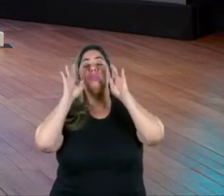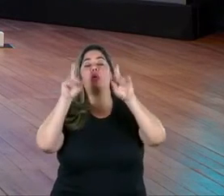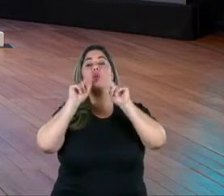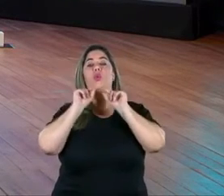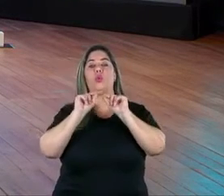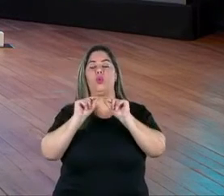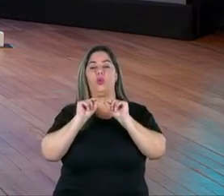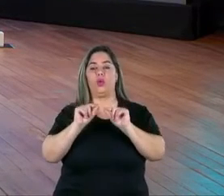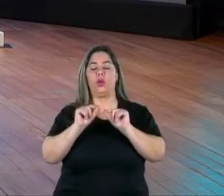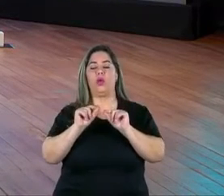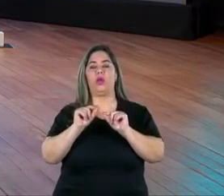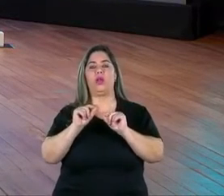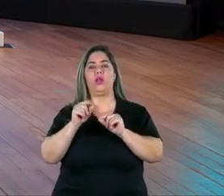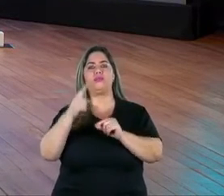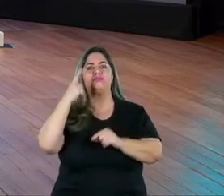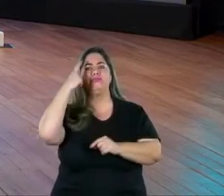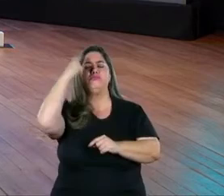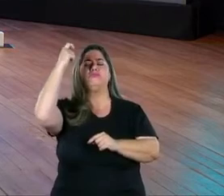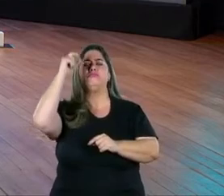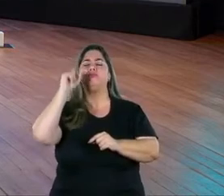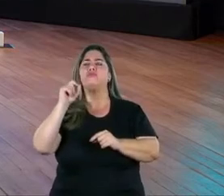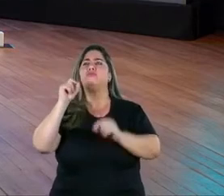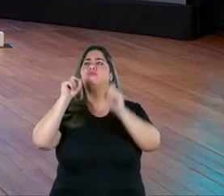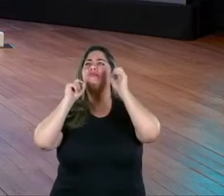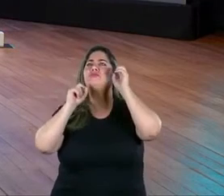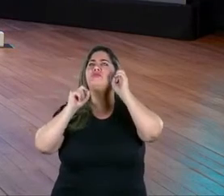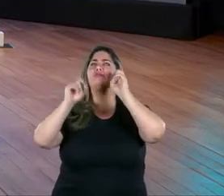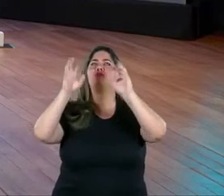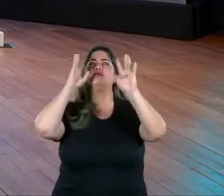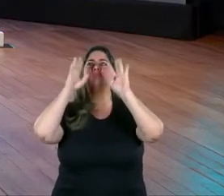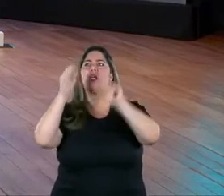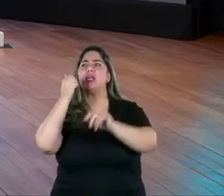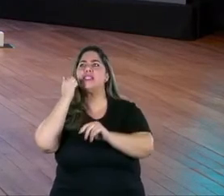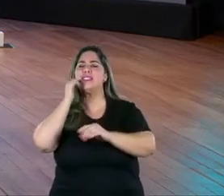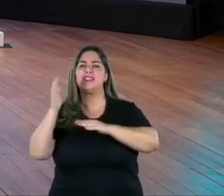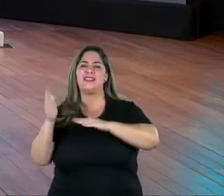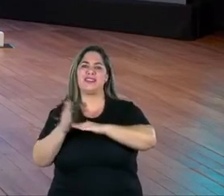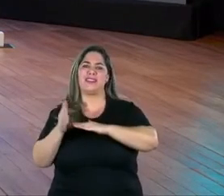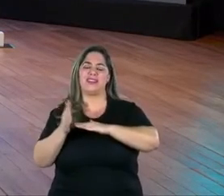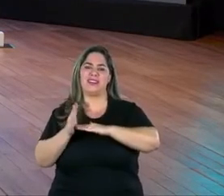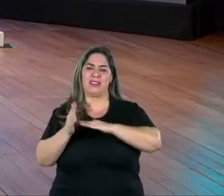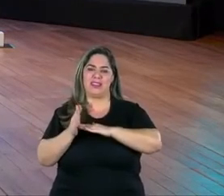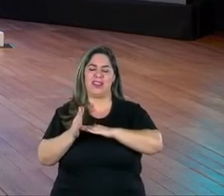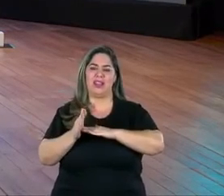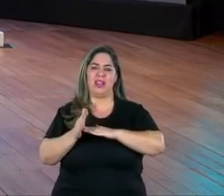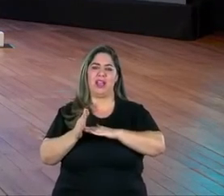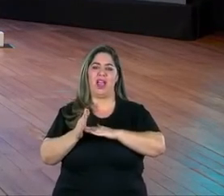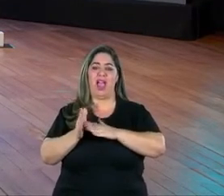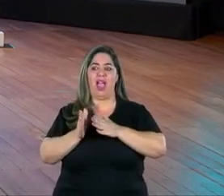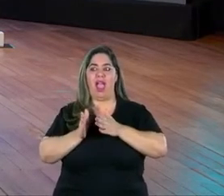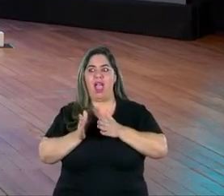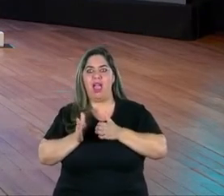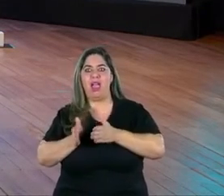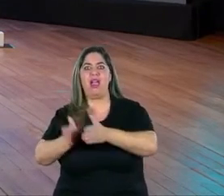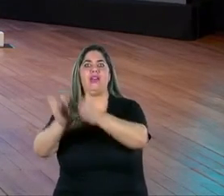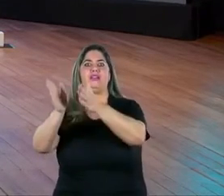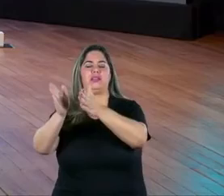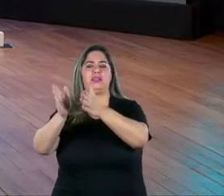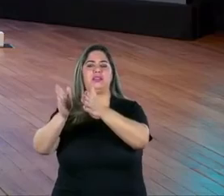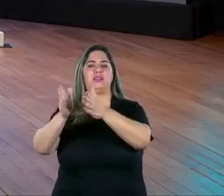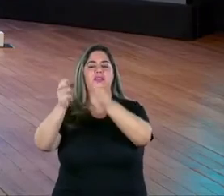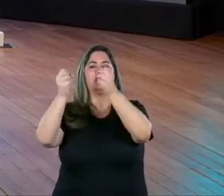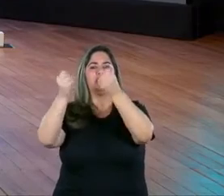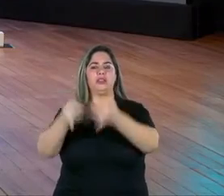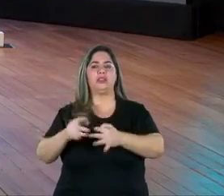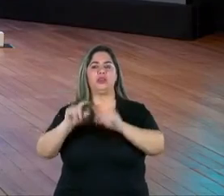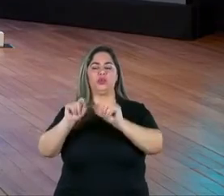está perpassada pela ideia de refletir sobre o estatuto da ciência contemporânea. É por esse viés que se justifica a